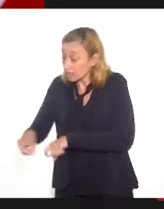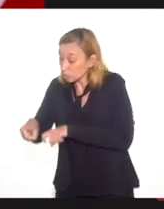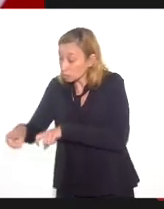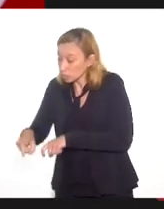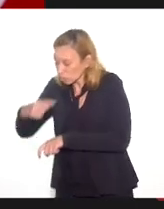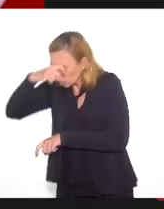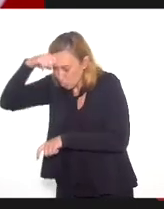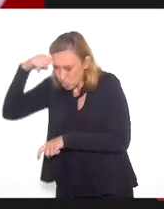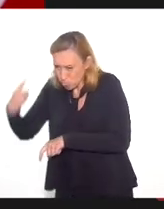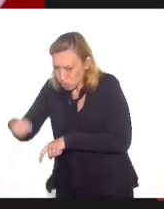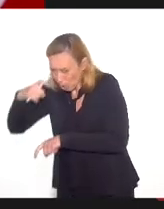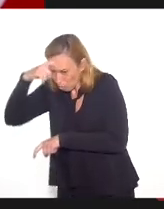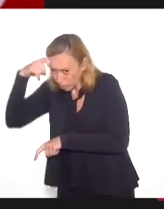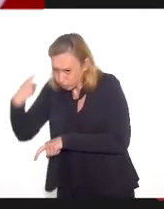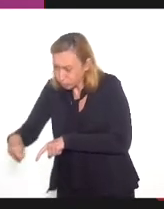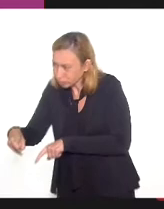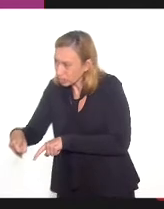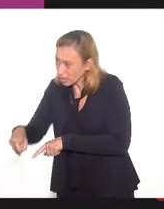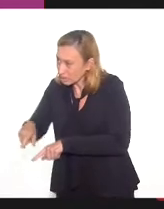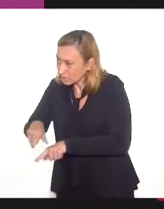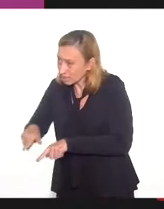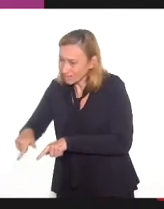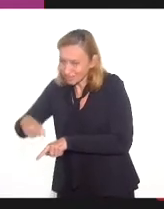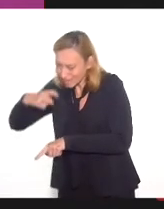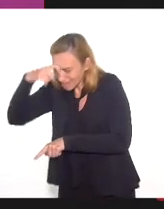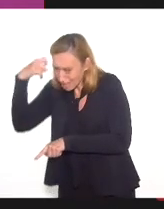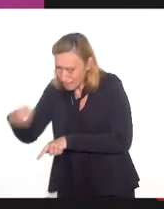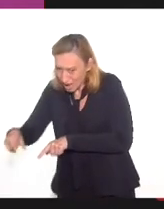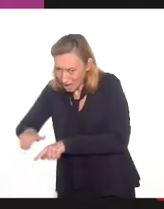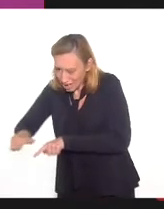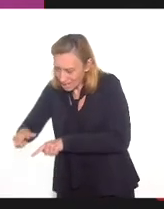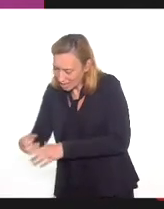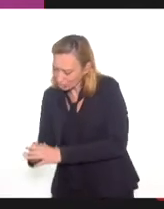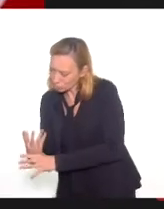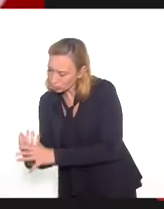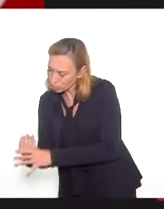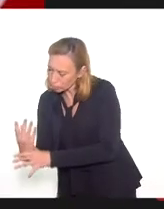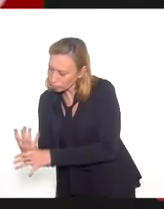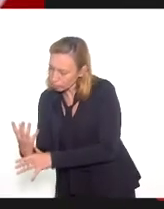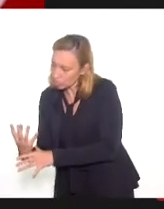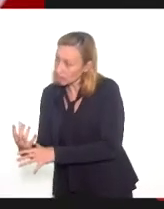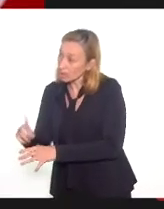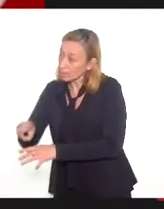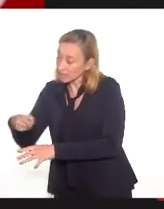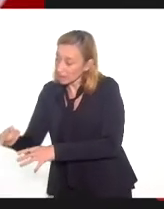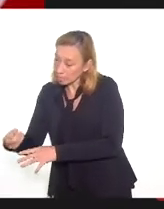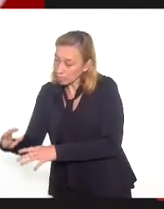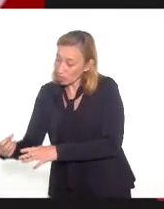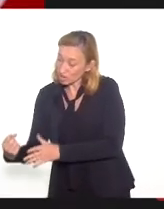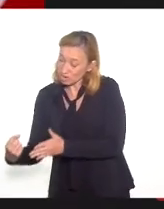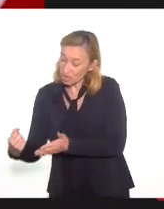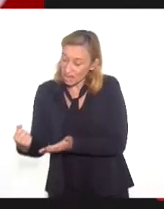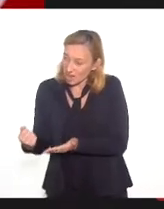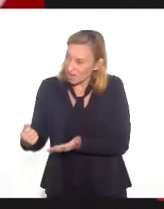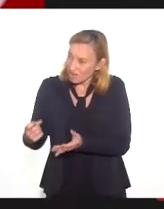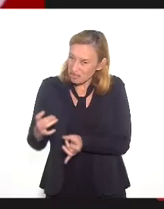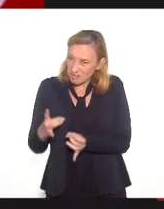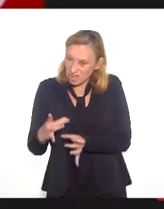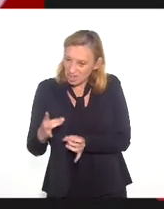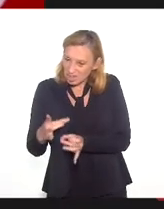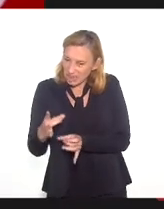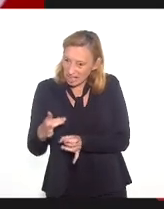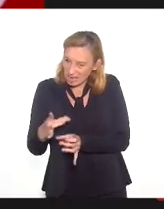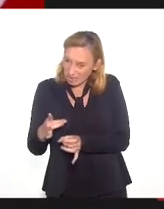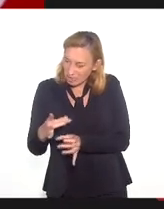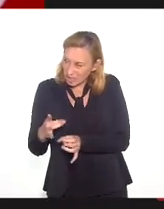para aquela produção entrega para CEAS e entrega em outros espaços aqui na cidade do Rio de